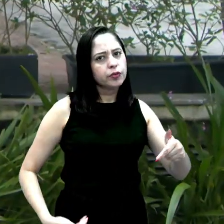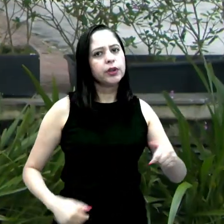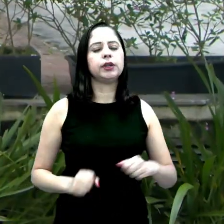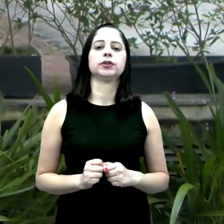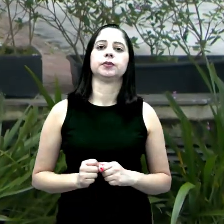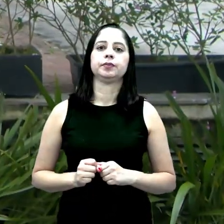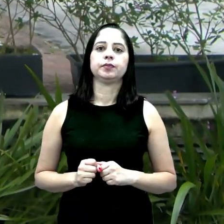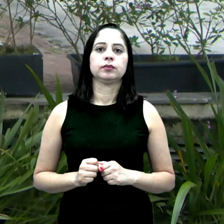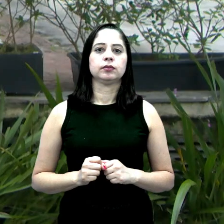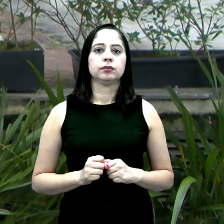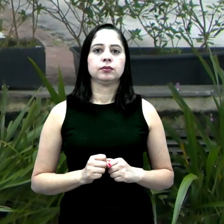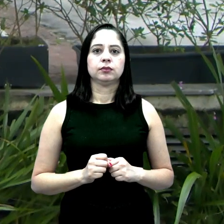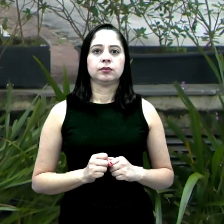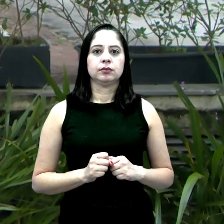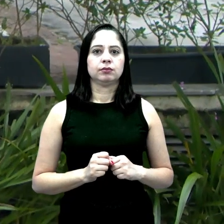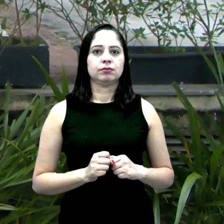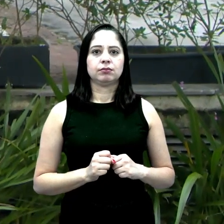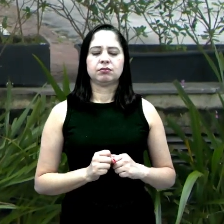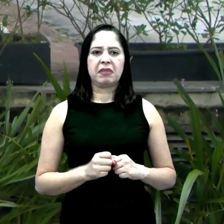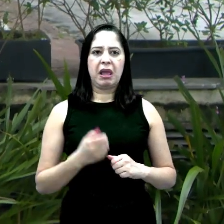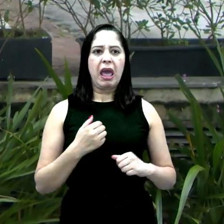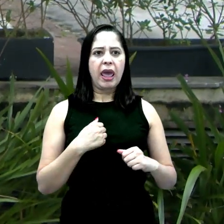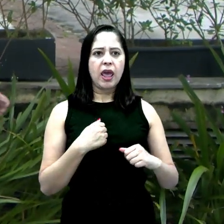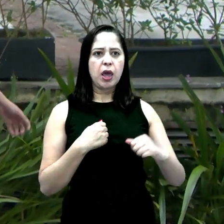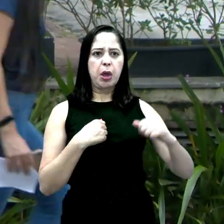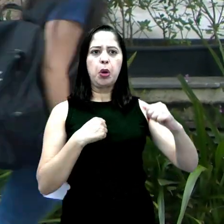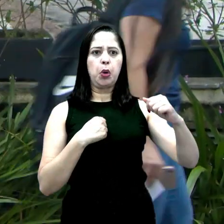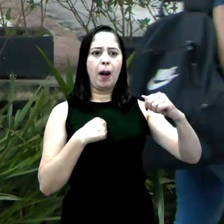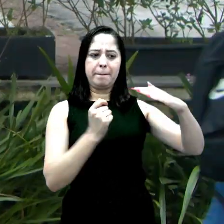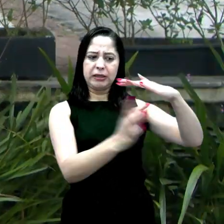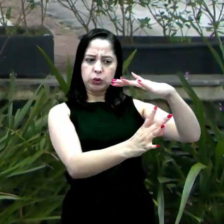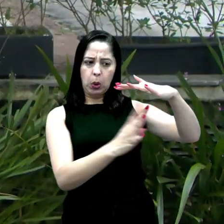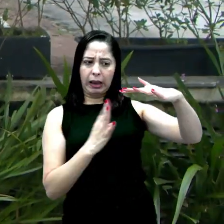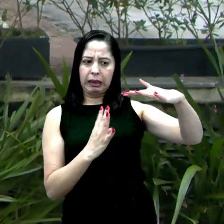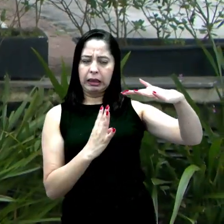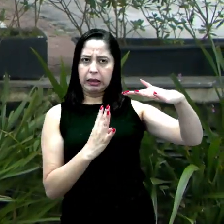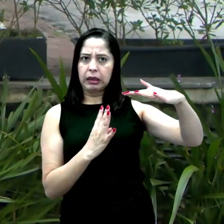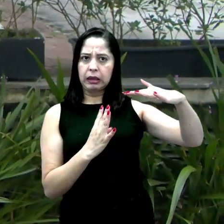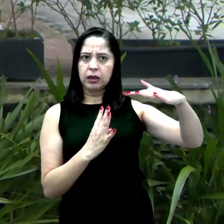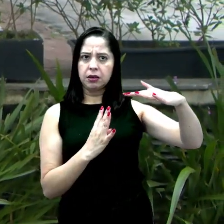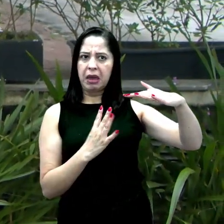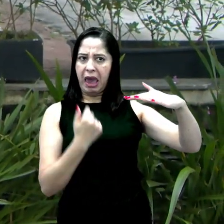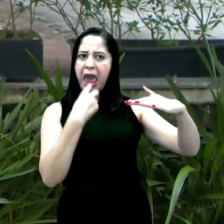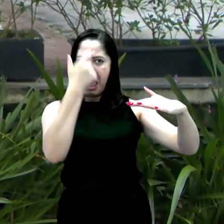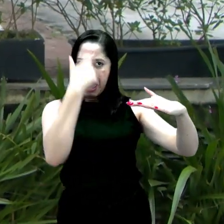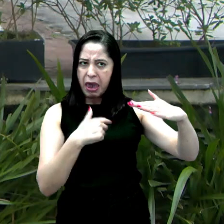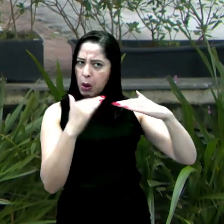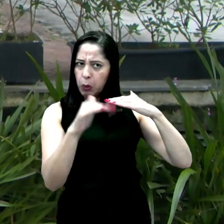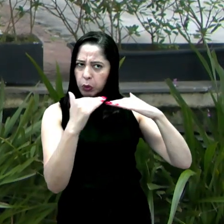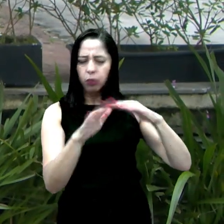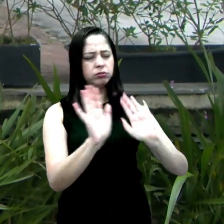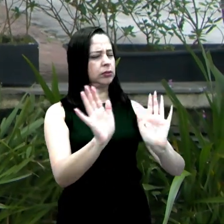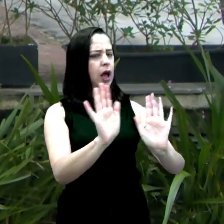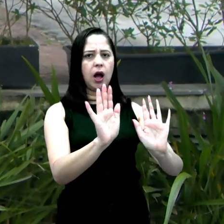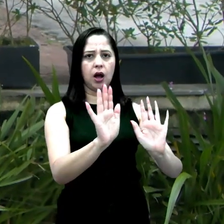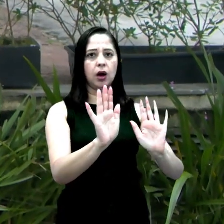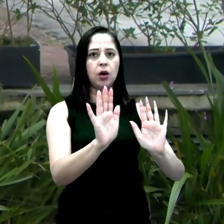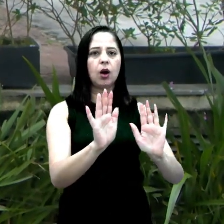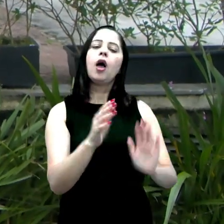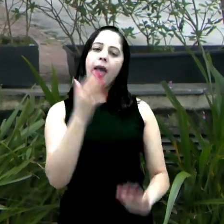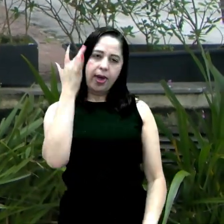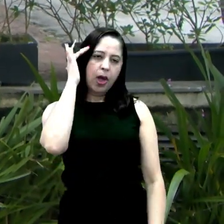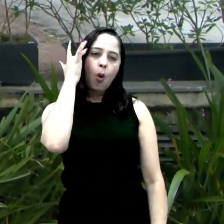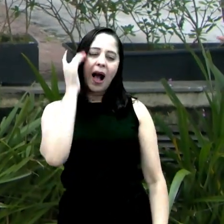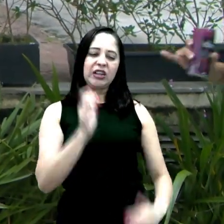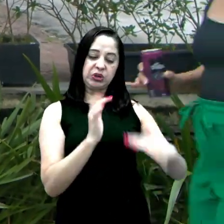ONGs. Os migrantes, não tenho nada contra eles, tem muitas pessoas que têm algumas coisas contra os migrantes, acho que eles roubam lugares da gente, mas